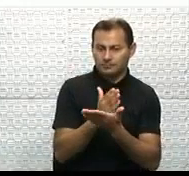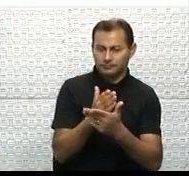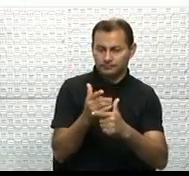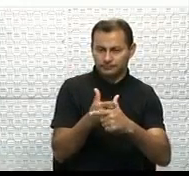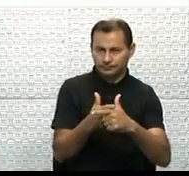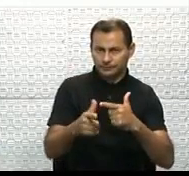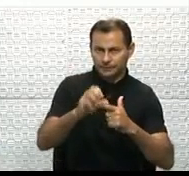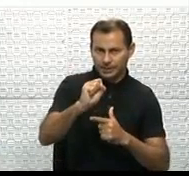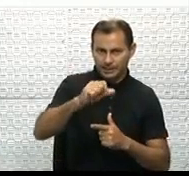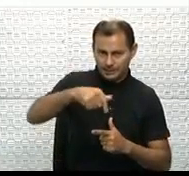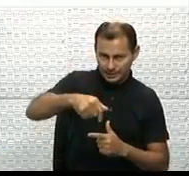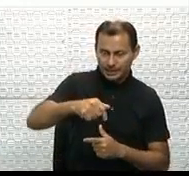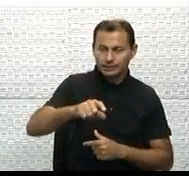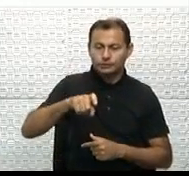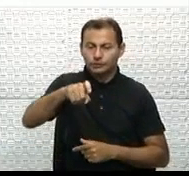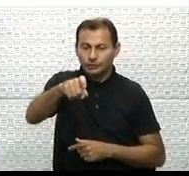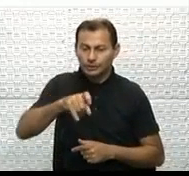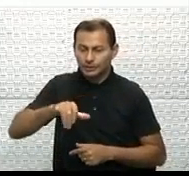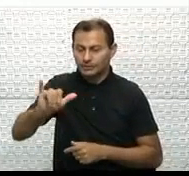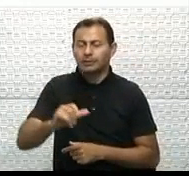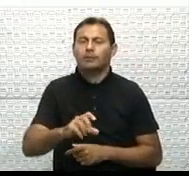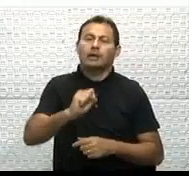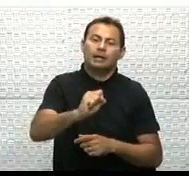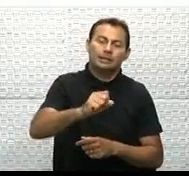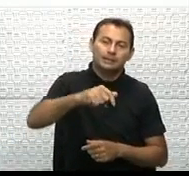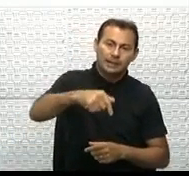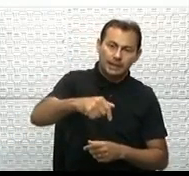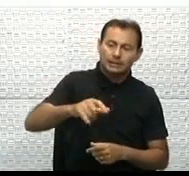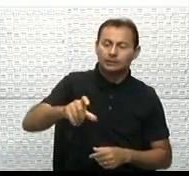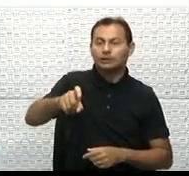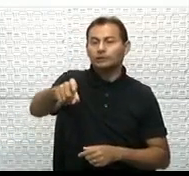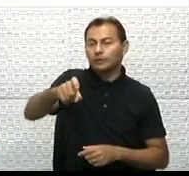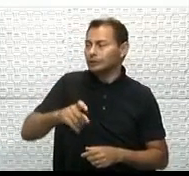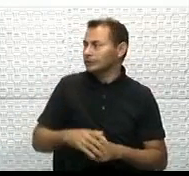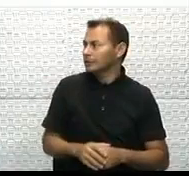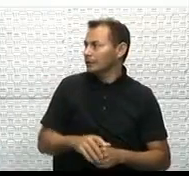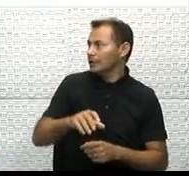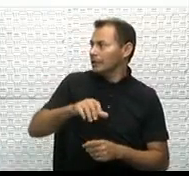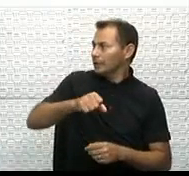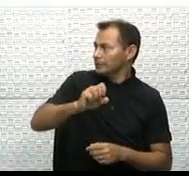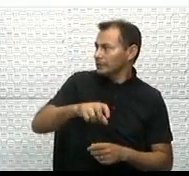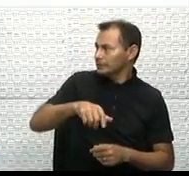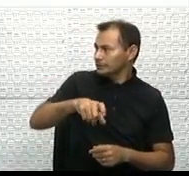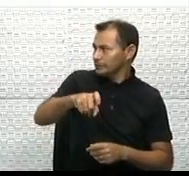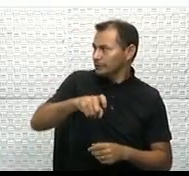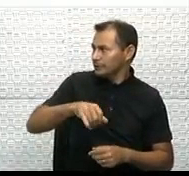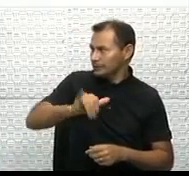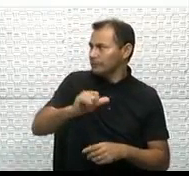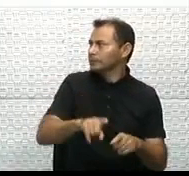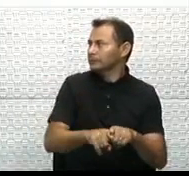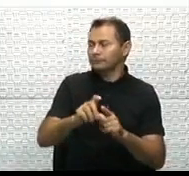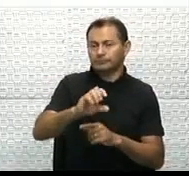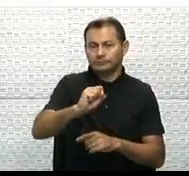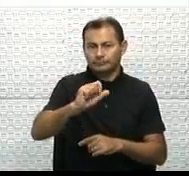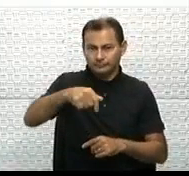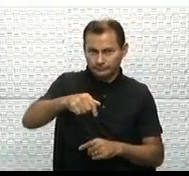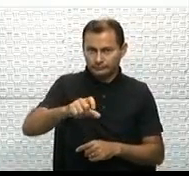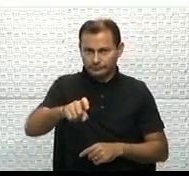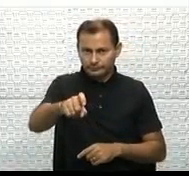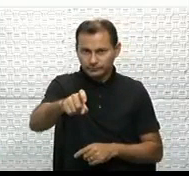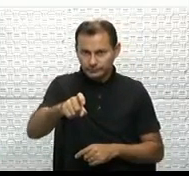divisão entre o SQ de XY pelo SQ de X. O SQ de XY e o SQ de X nós também aprendemos a calcular na